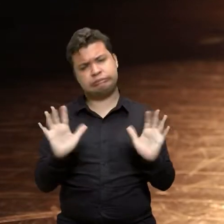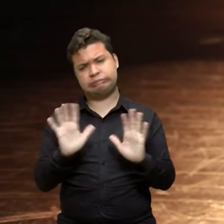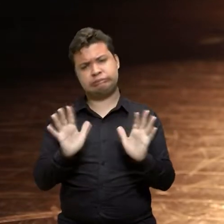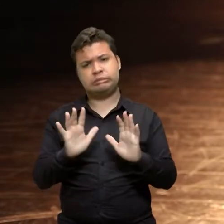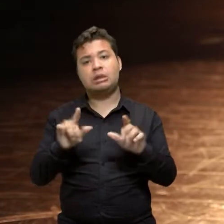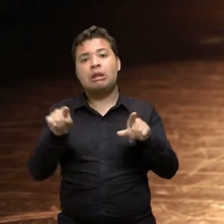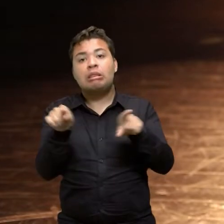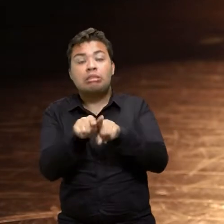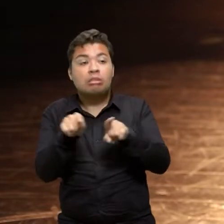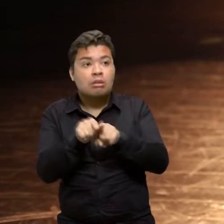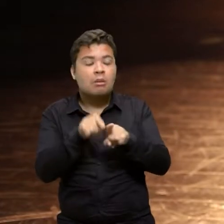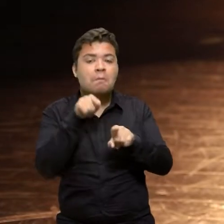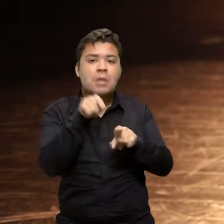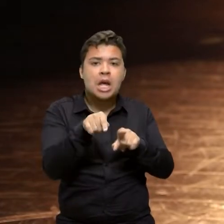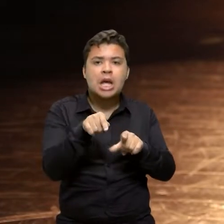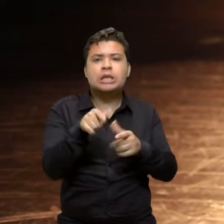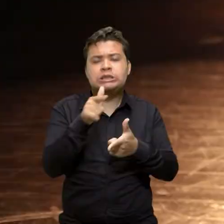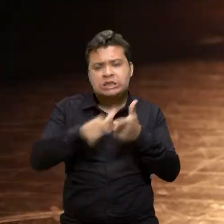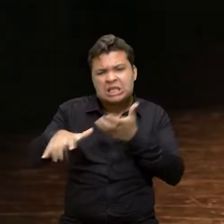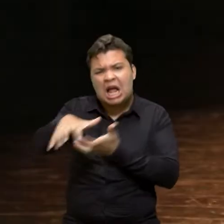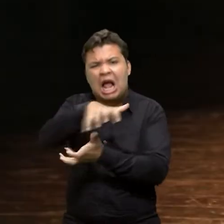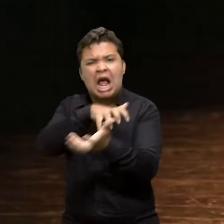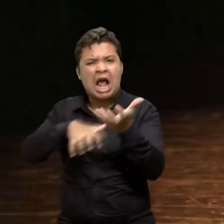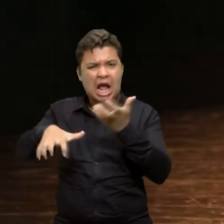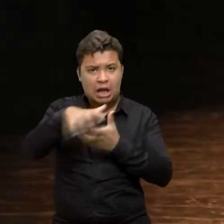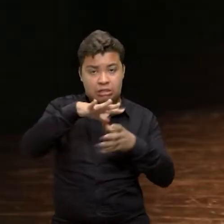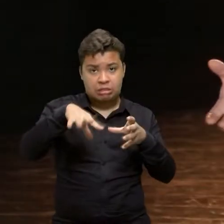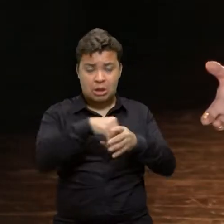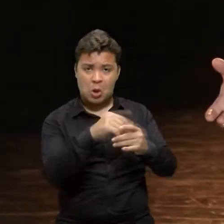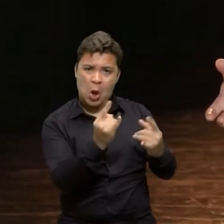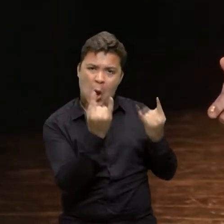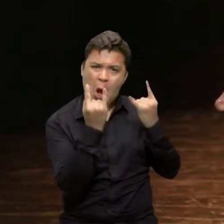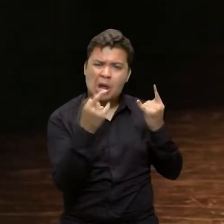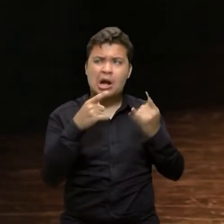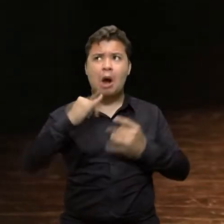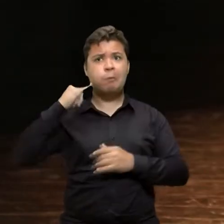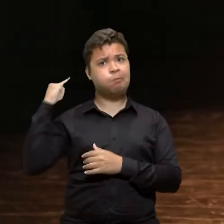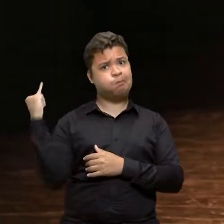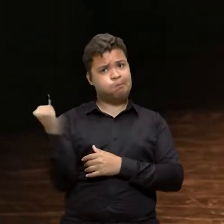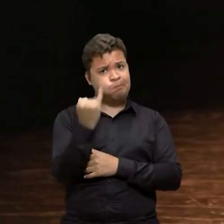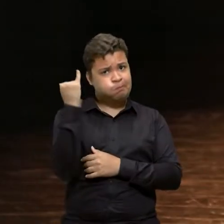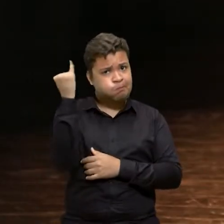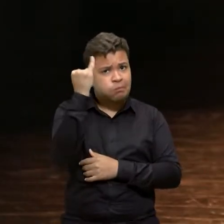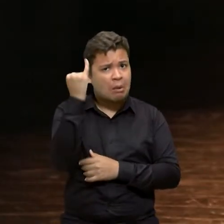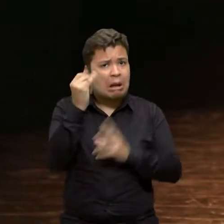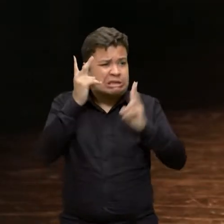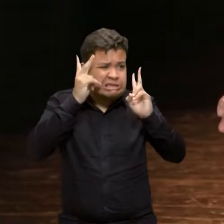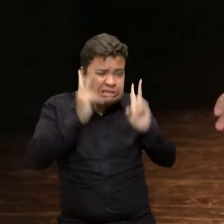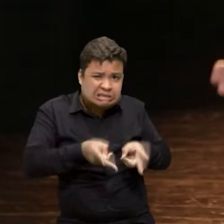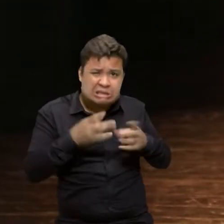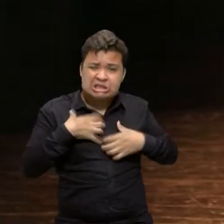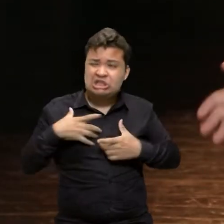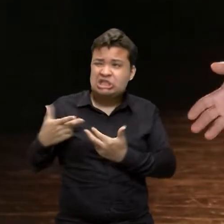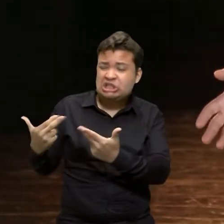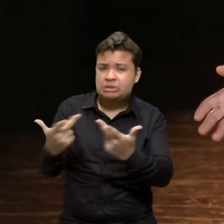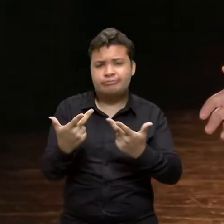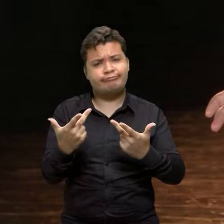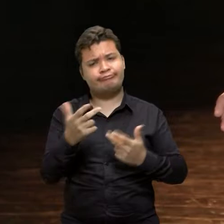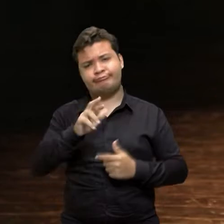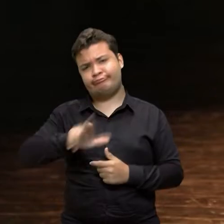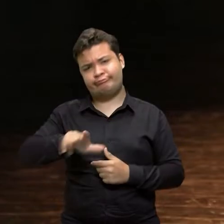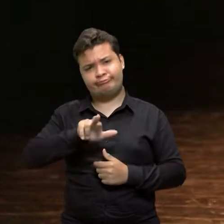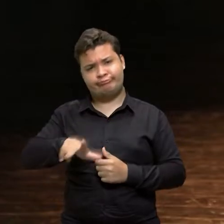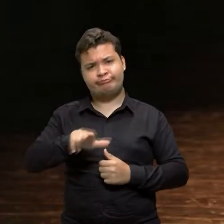mesma e nem que essa importância, né, da transgressão dentro do rock, ela seja um elemento que se mantém de uma